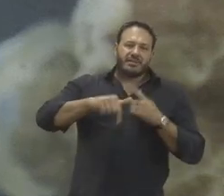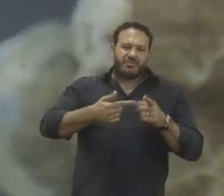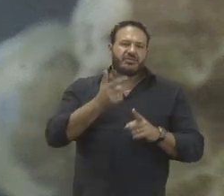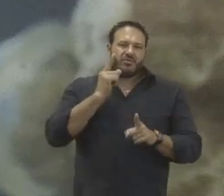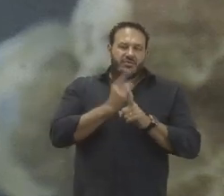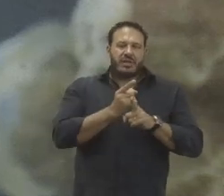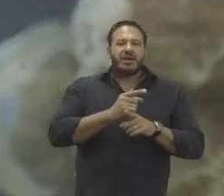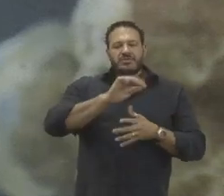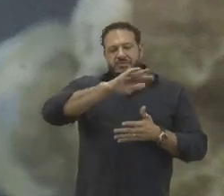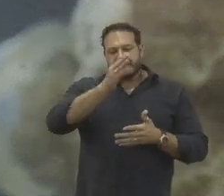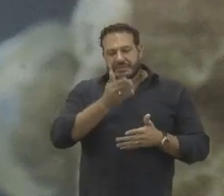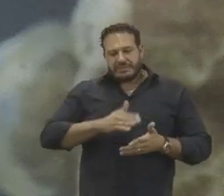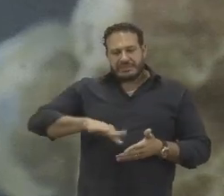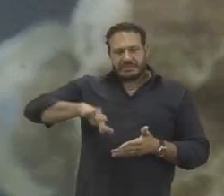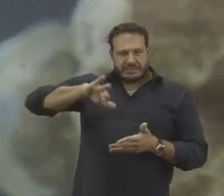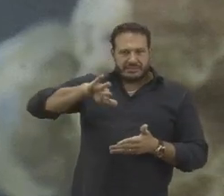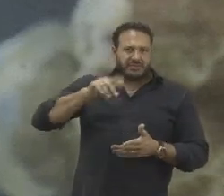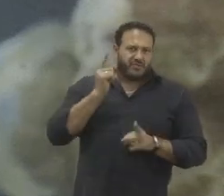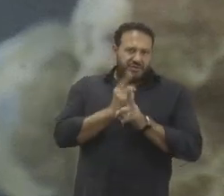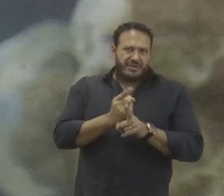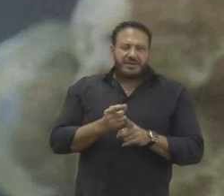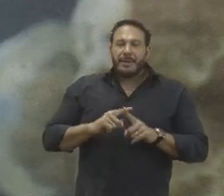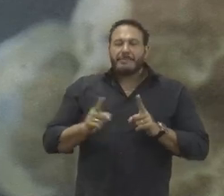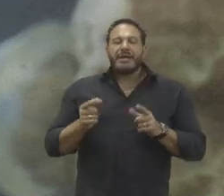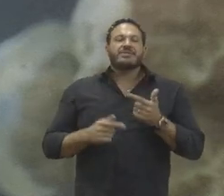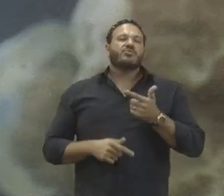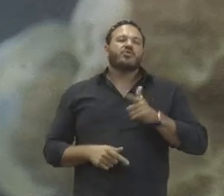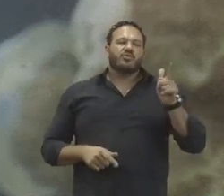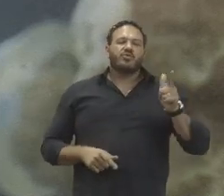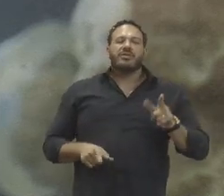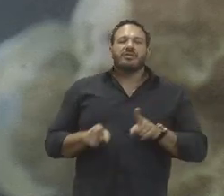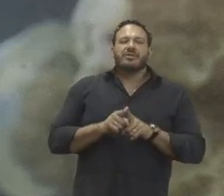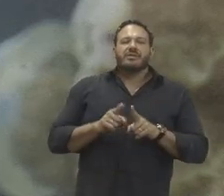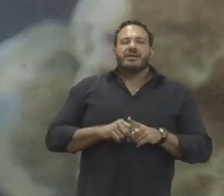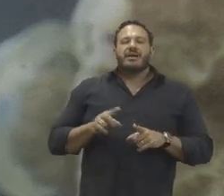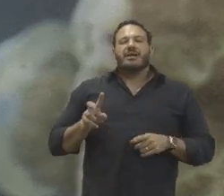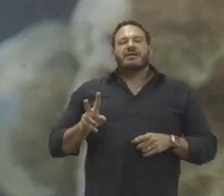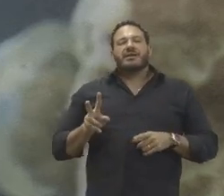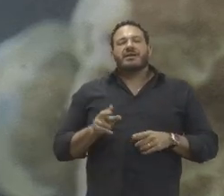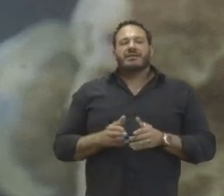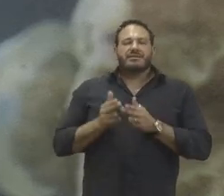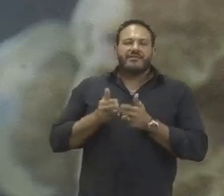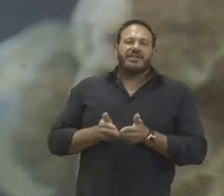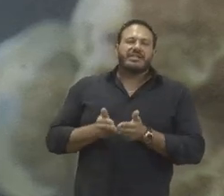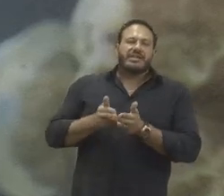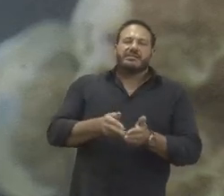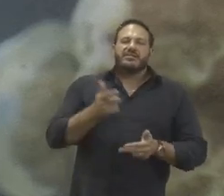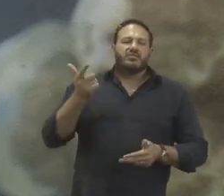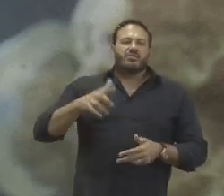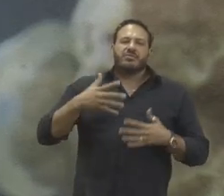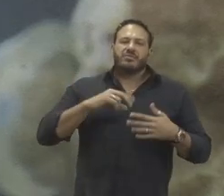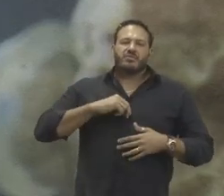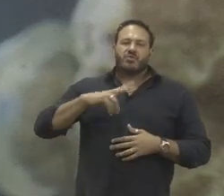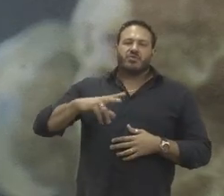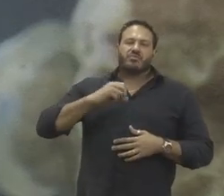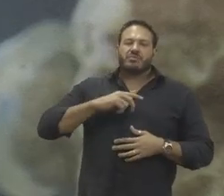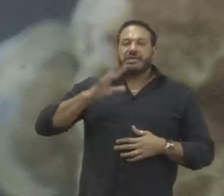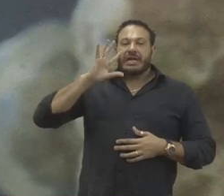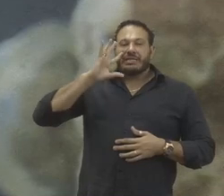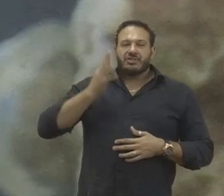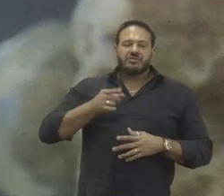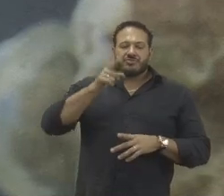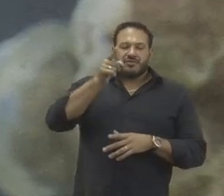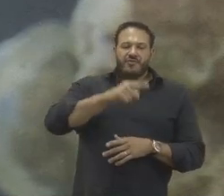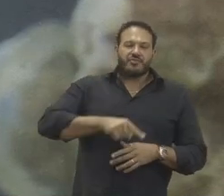continente terra do lado de cá mas aí eles iam pro outro lado os venezianos não deixavam e tal os portugas resolveram dar volta